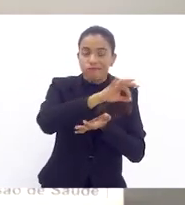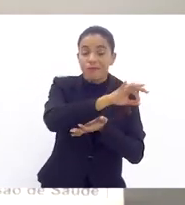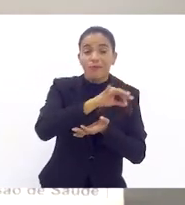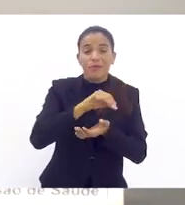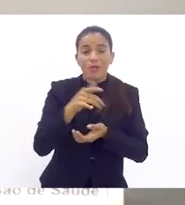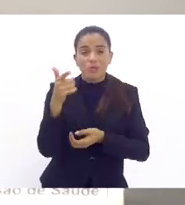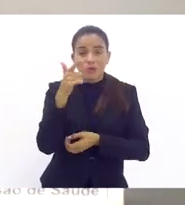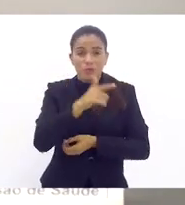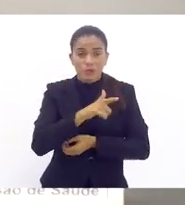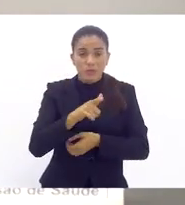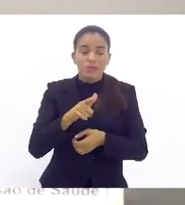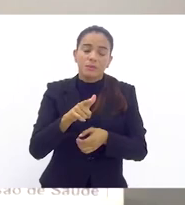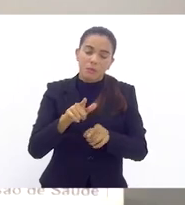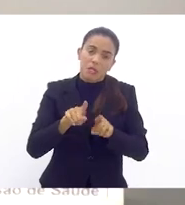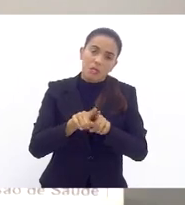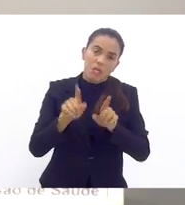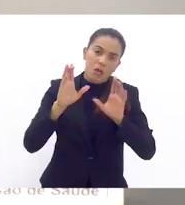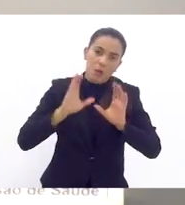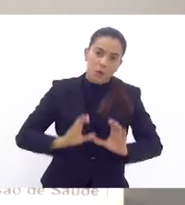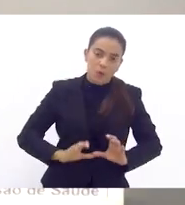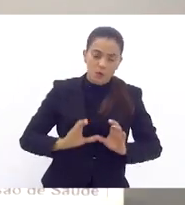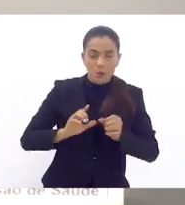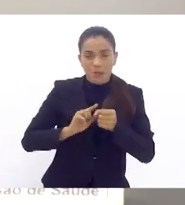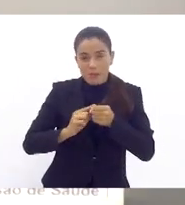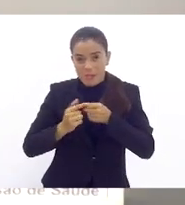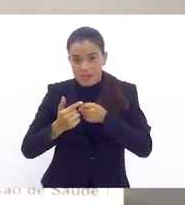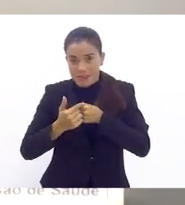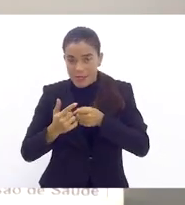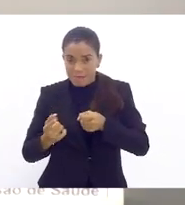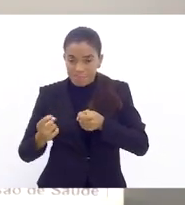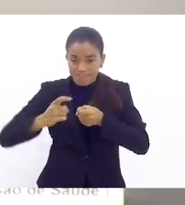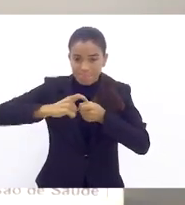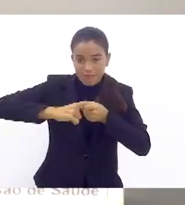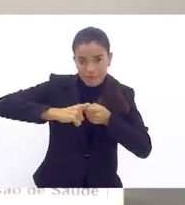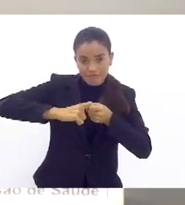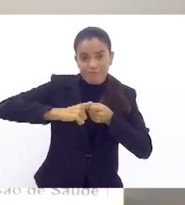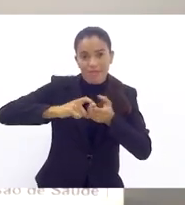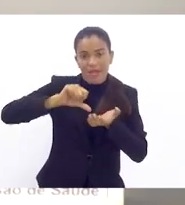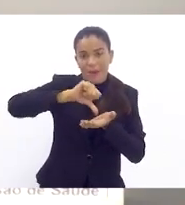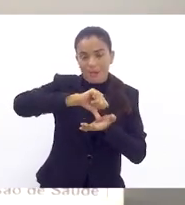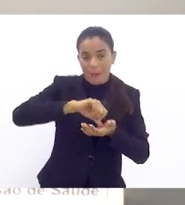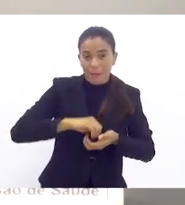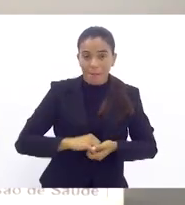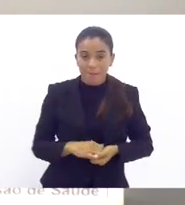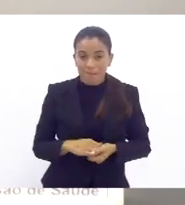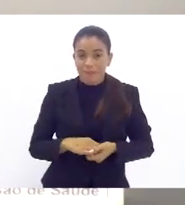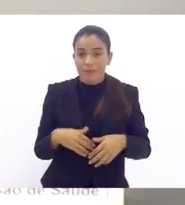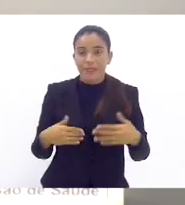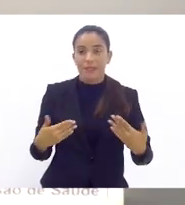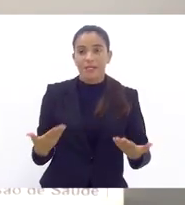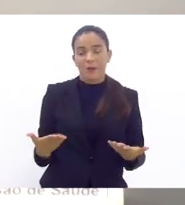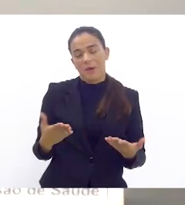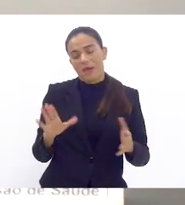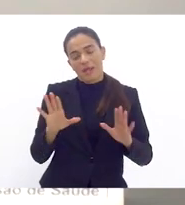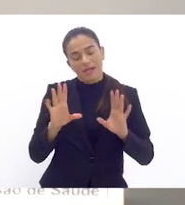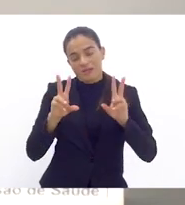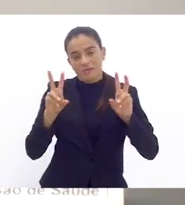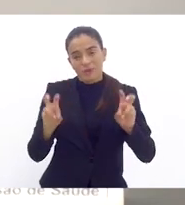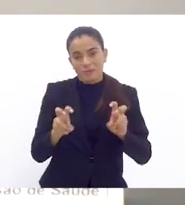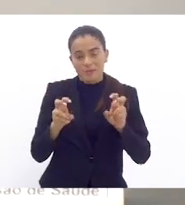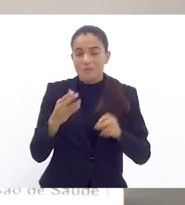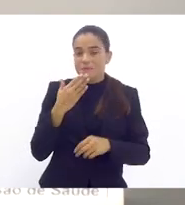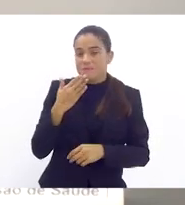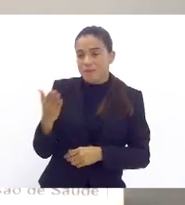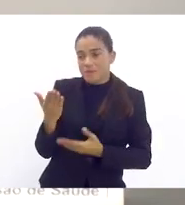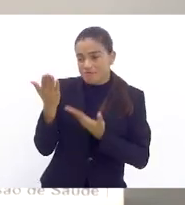ter a mesma conduta em cidades que integram a região metropolitana. Então, eram essas nossas considerações e pedir